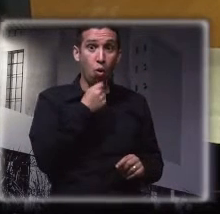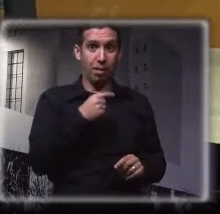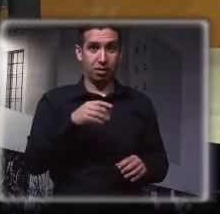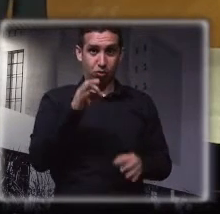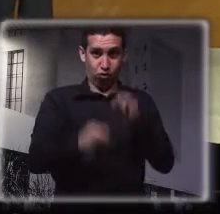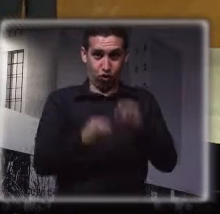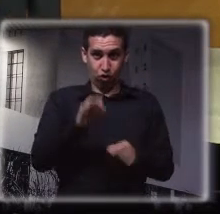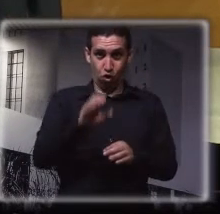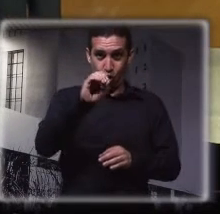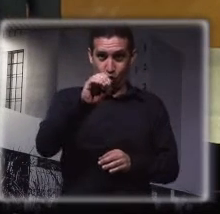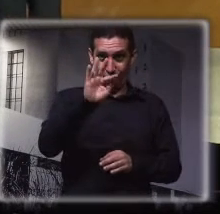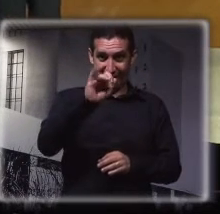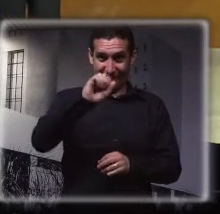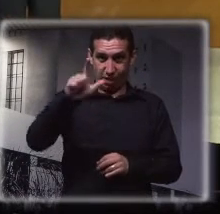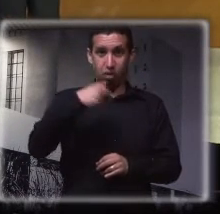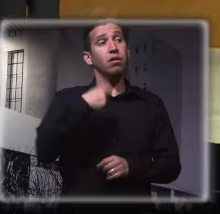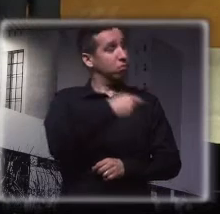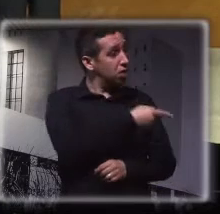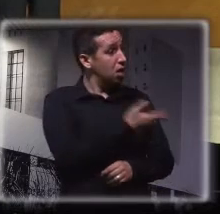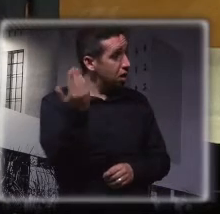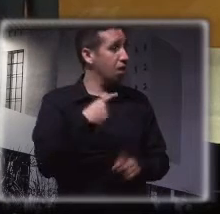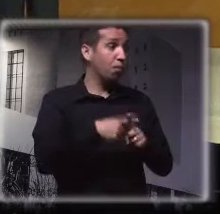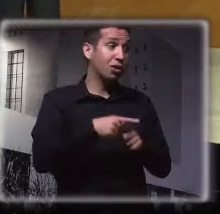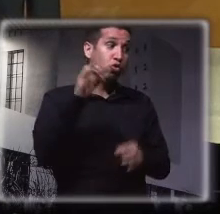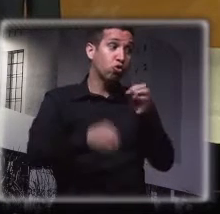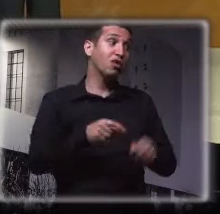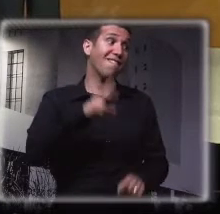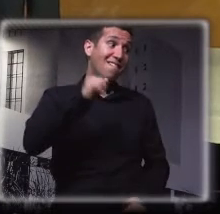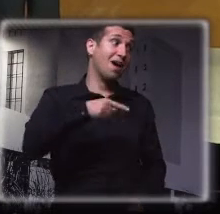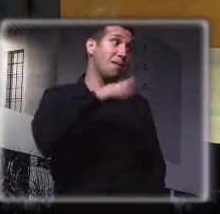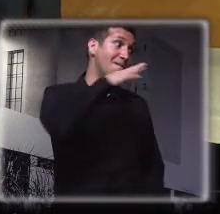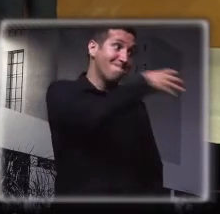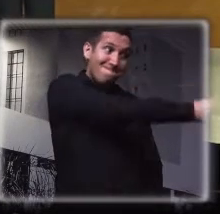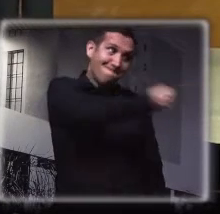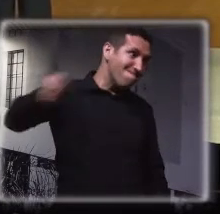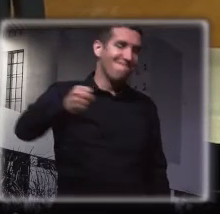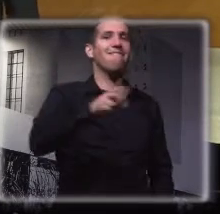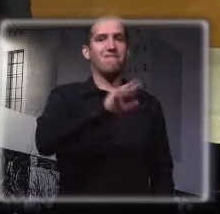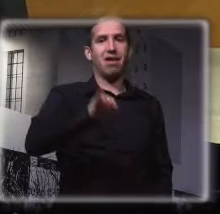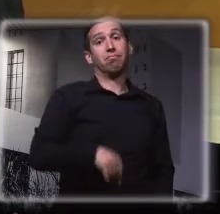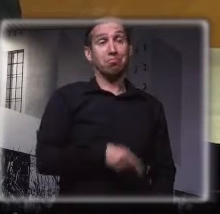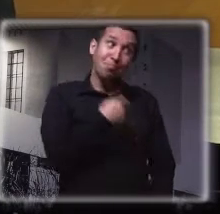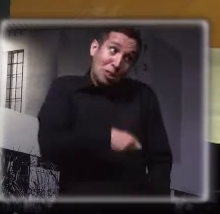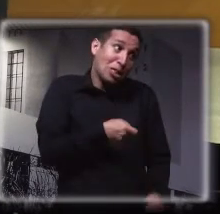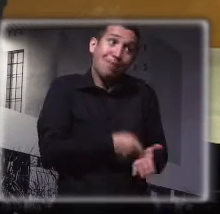ela tem que ir, porque se ela não for, o juiz vai mandar levá-la. Ou seja, ou ela vai ou ela